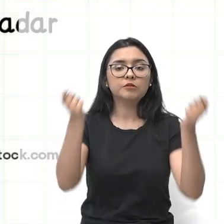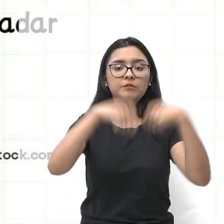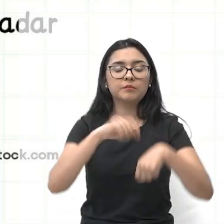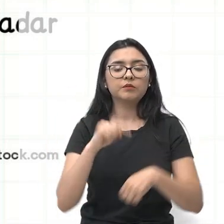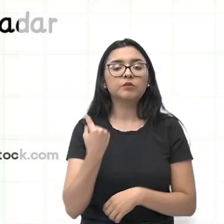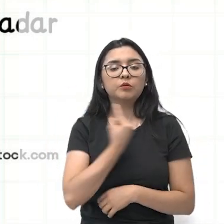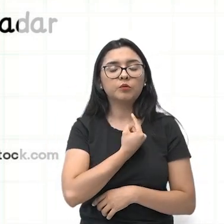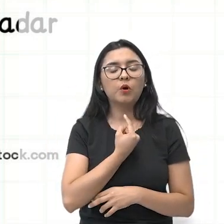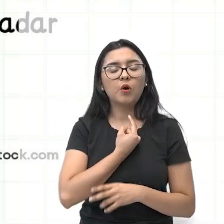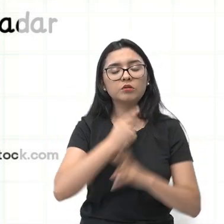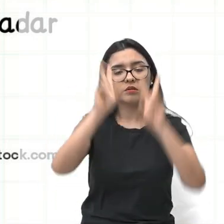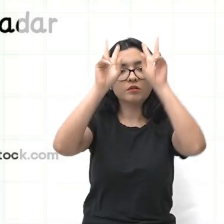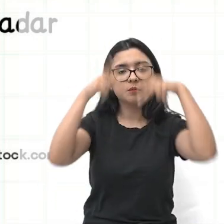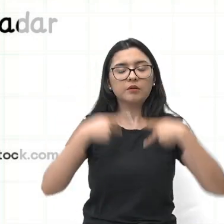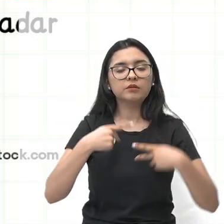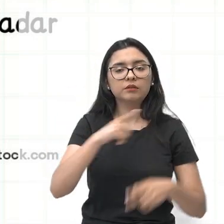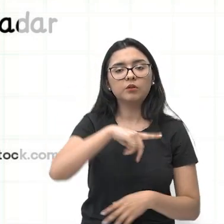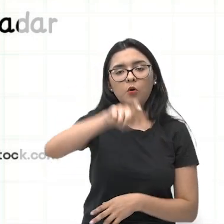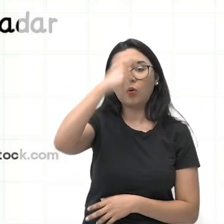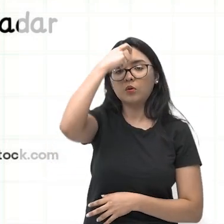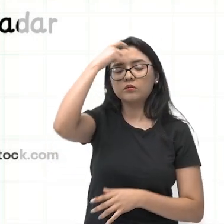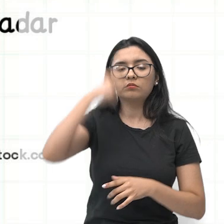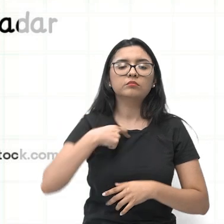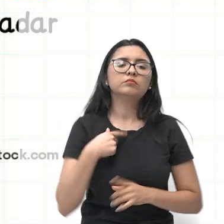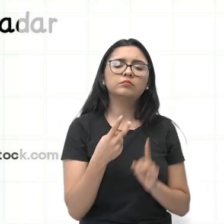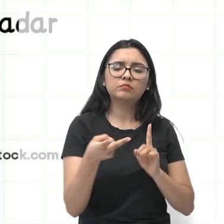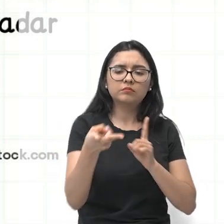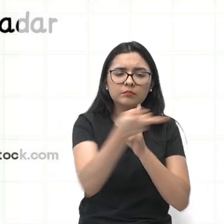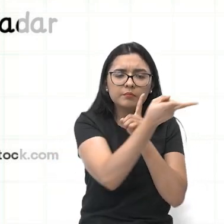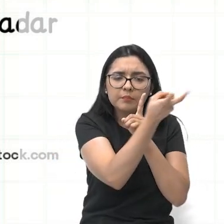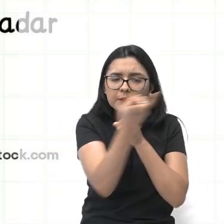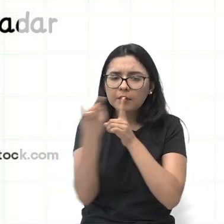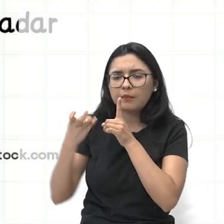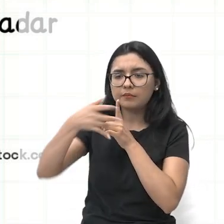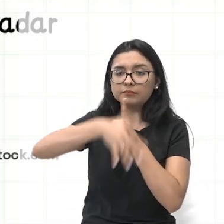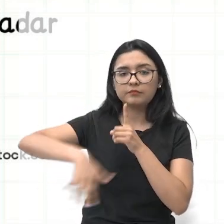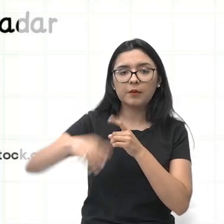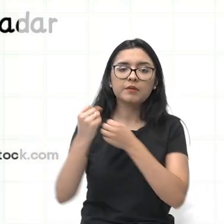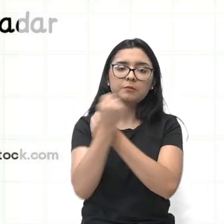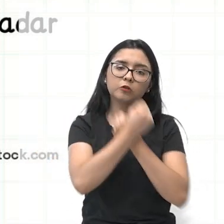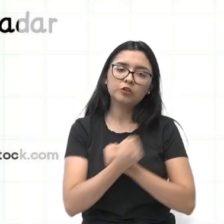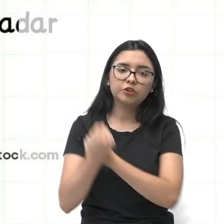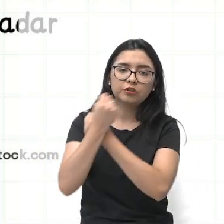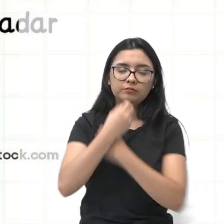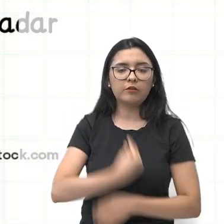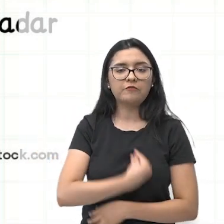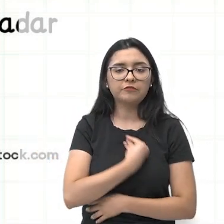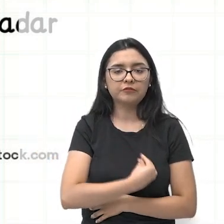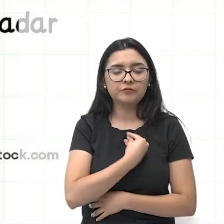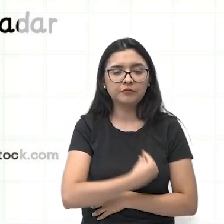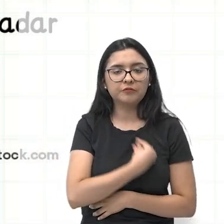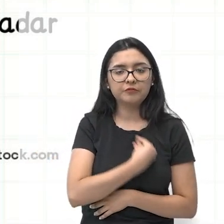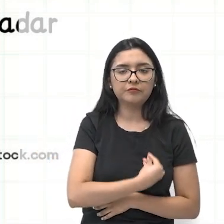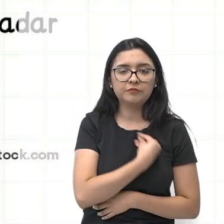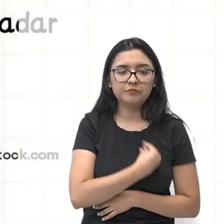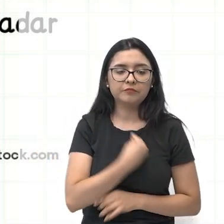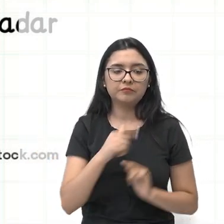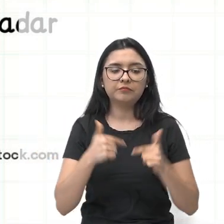que o indivíduo tenha consciência do ambiente e assegure a sua própria sobrevivência, reagindo,